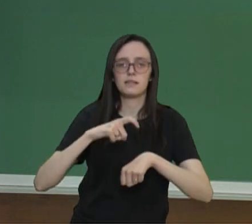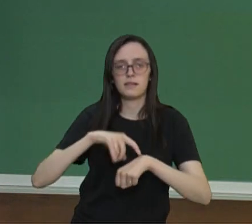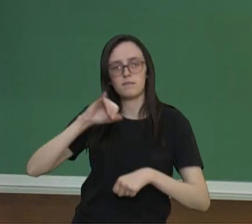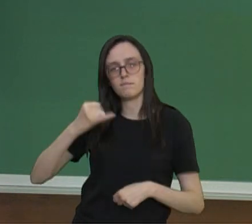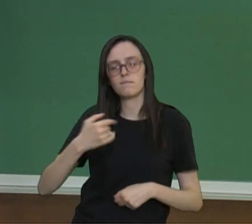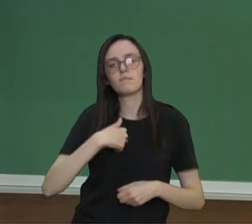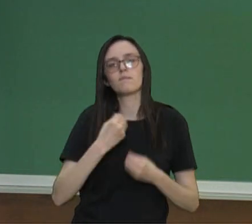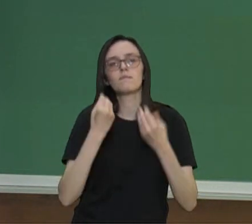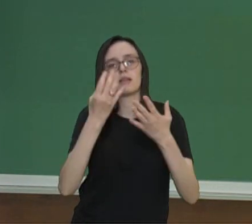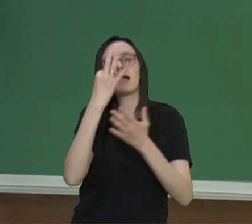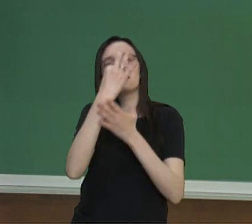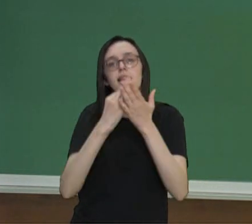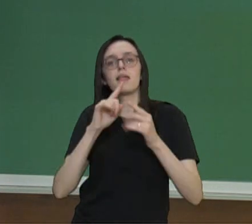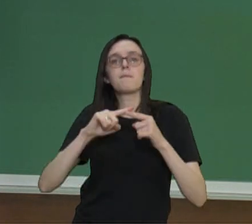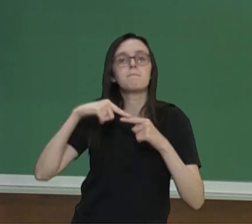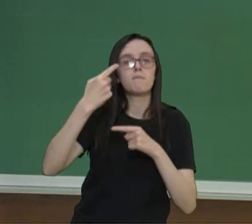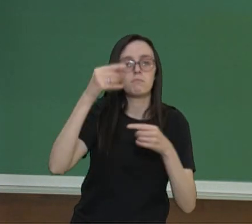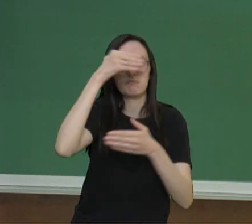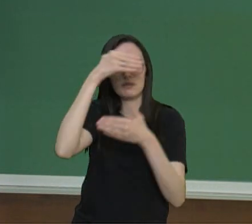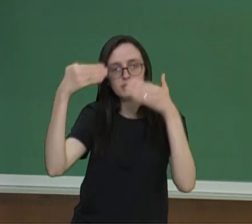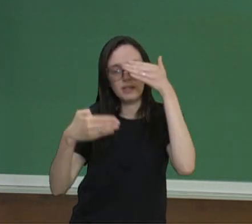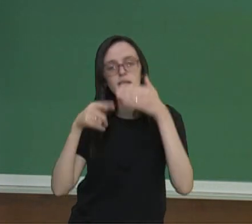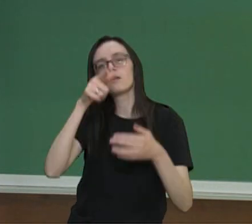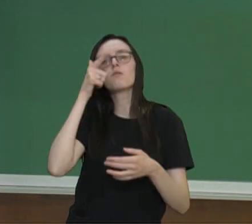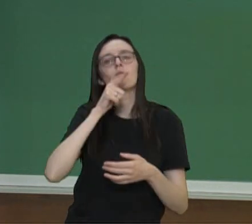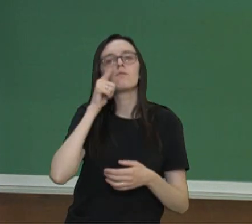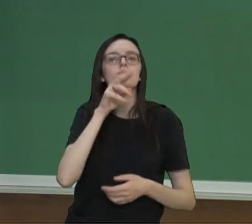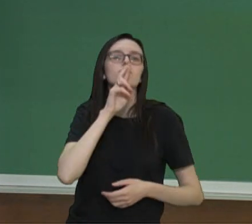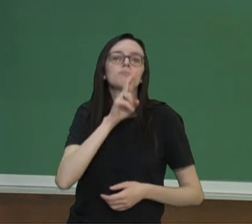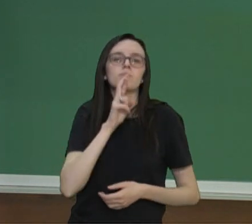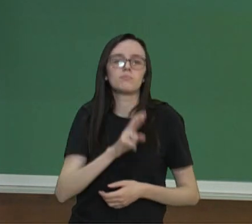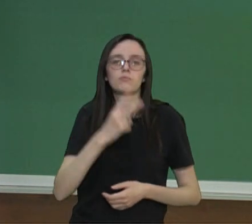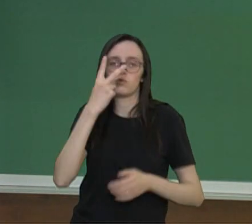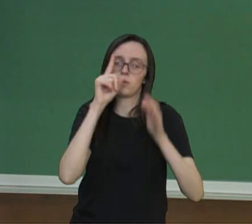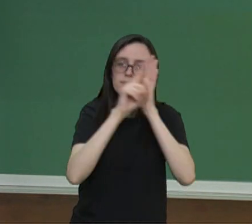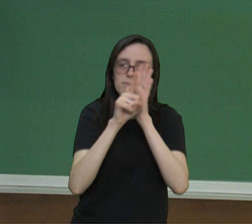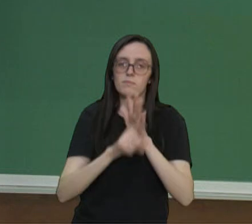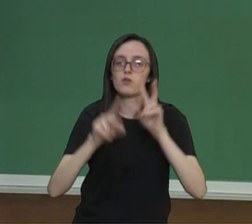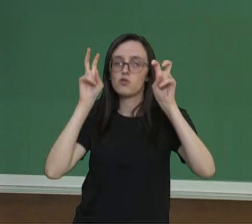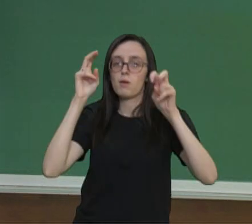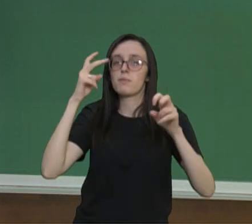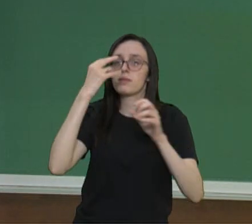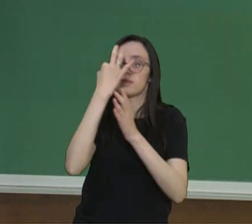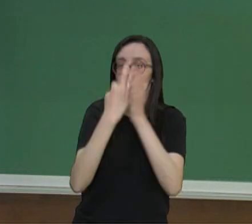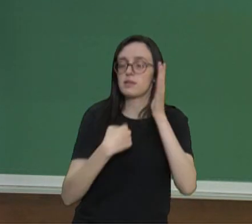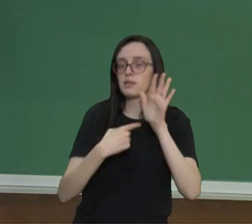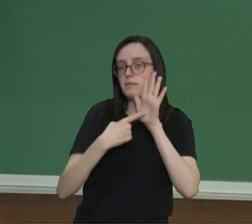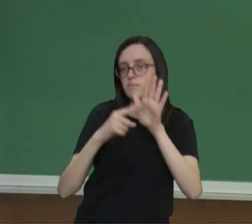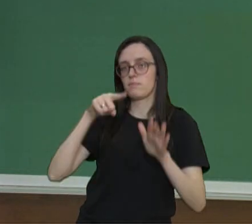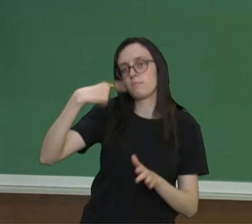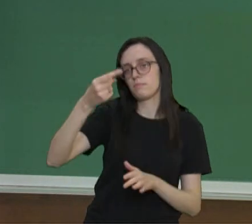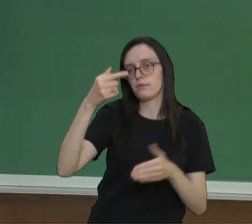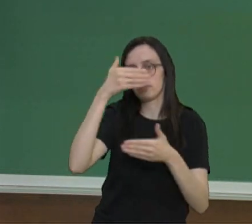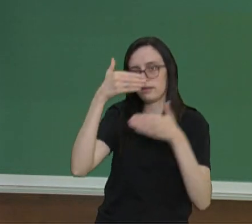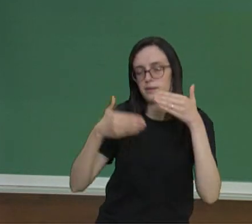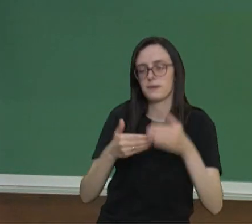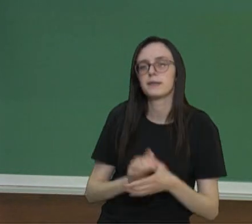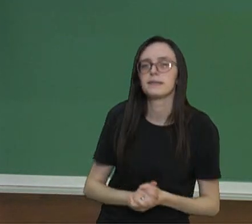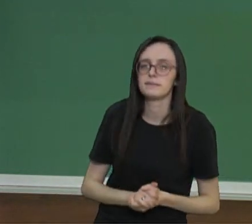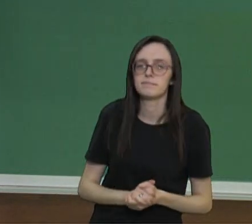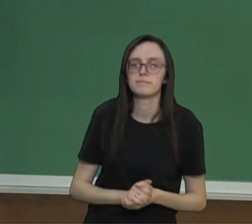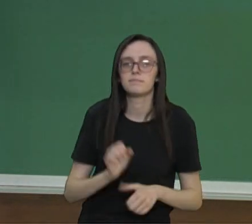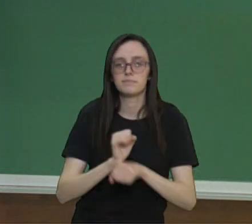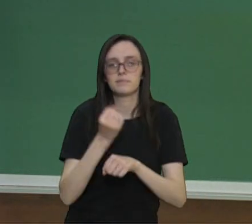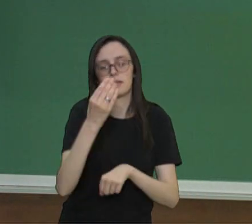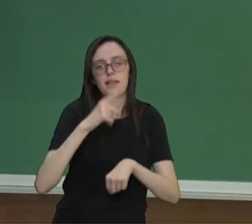e vou botar um texto na próxima tela que você vai responder essas 2 questões baseadas no texto da próxima tela. Te dou um tempinho